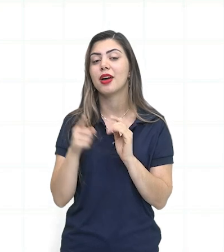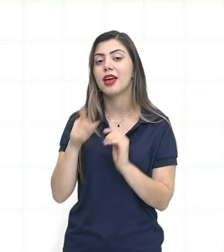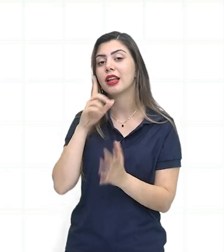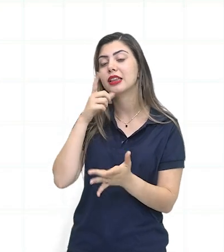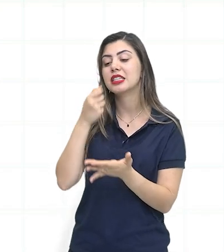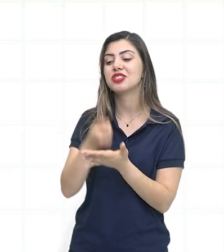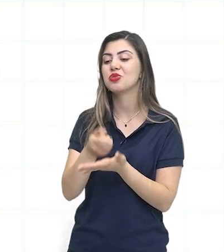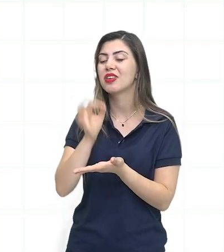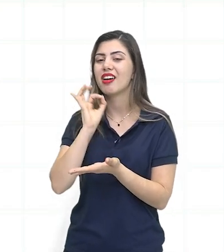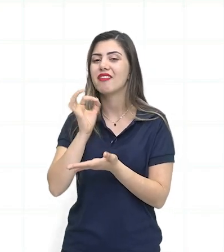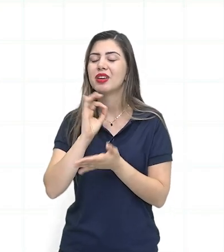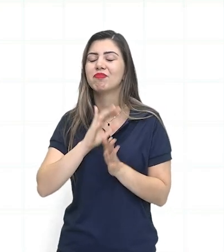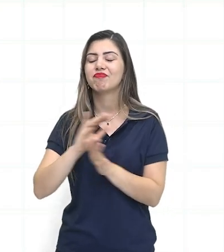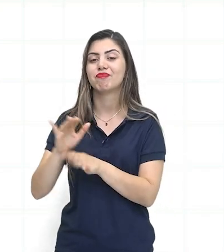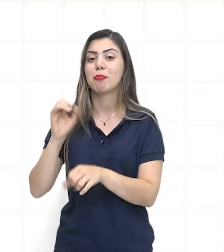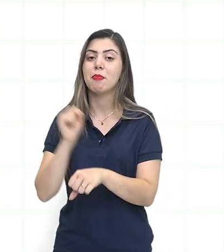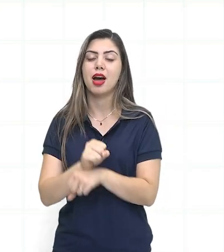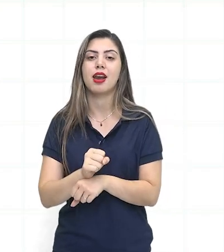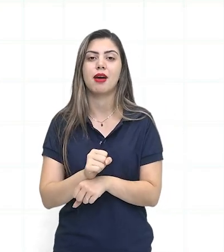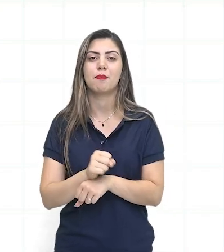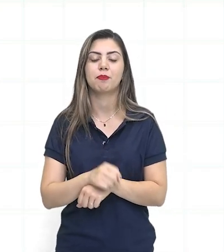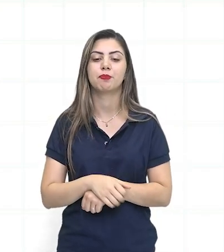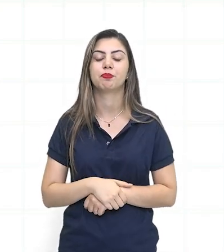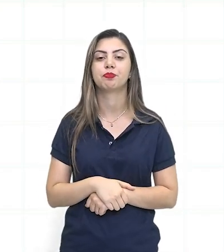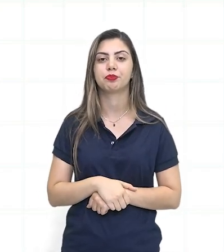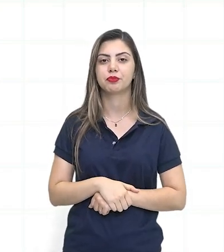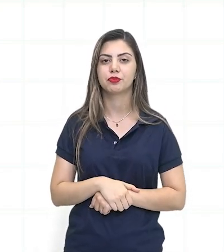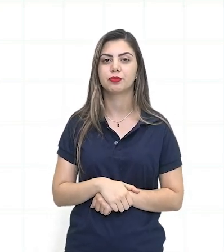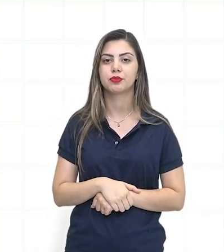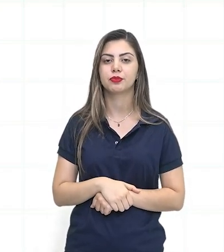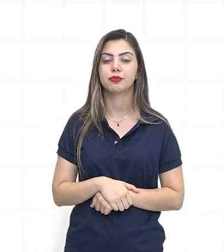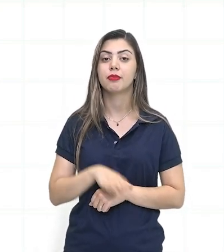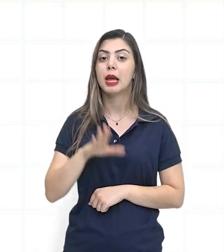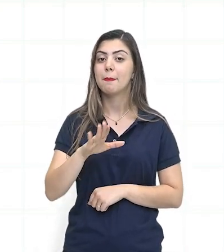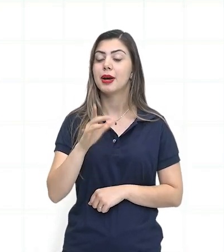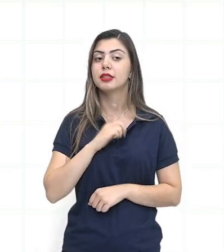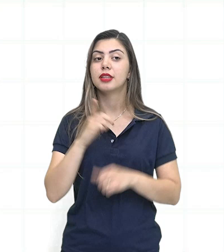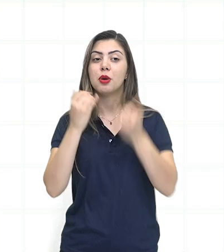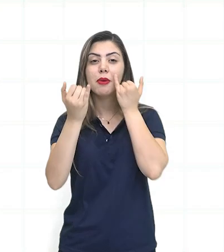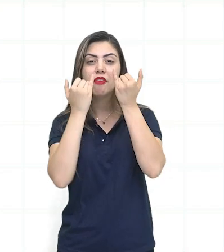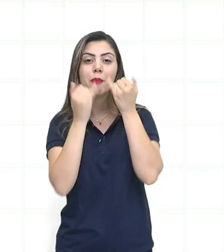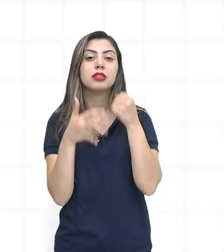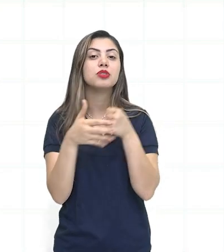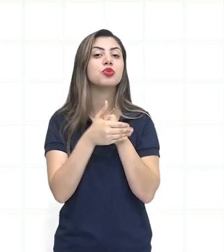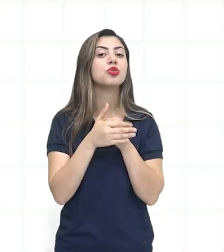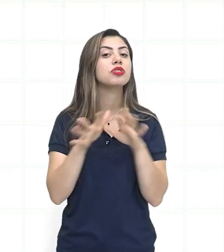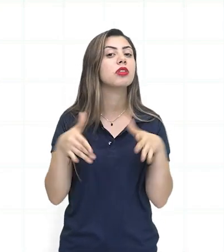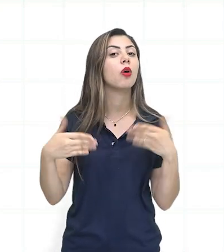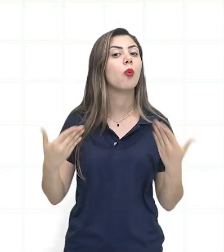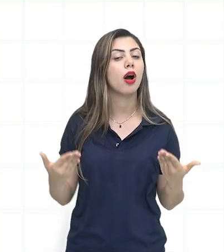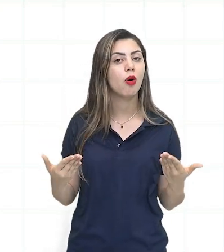decisão de parar de tomar café. Agora, a informação implícita é,